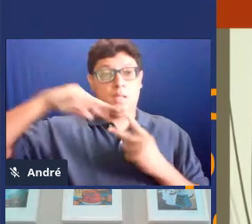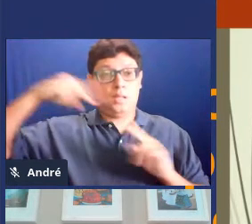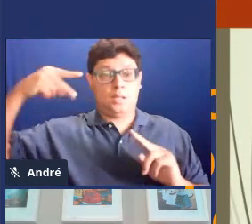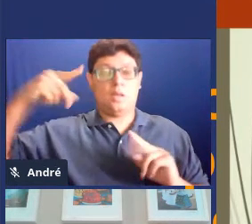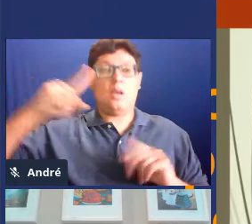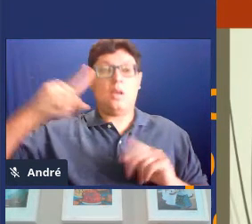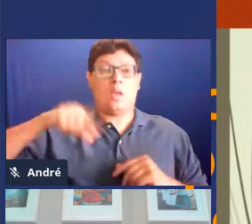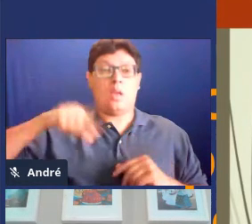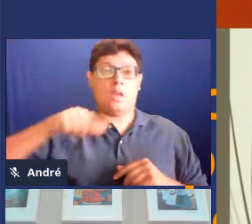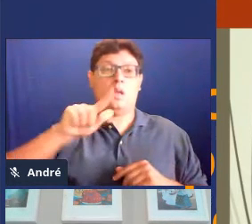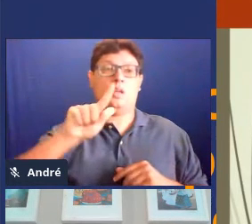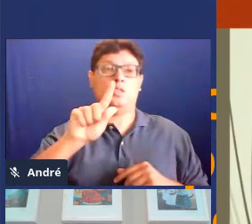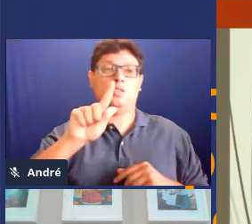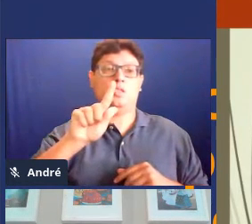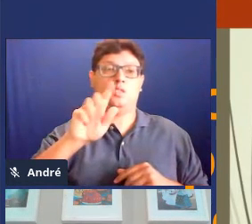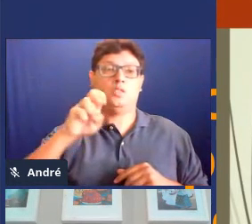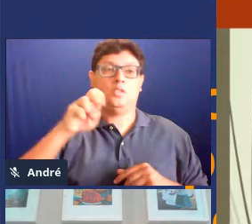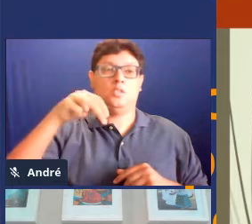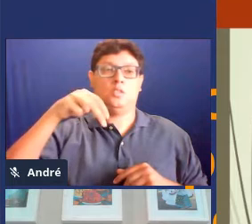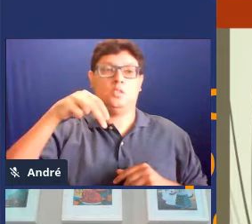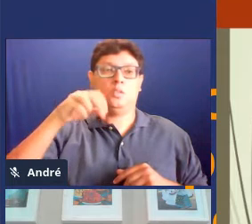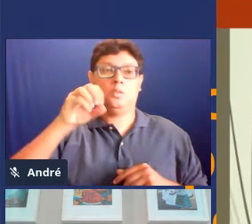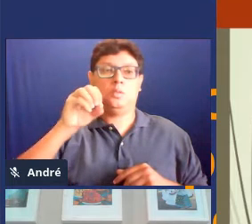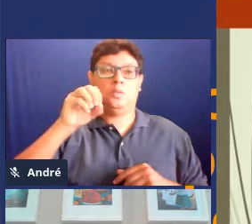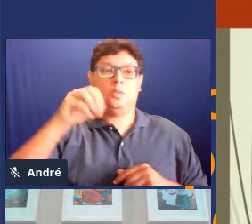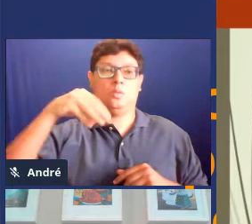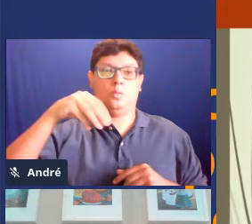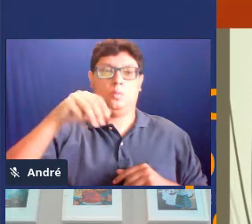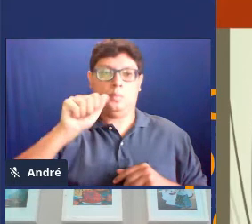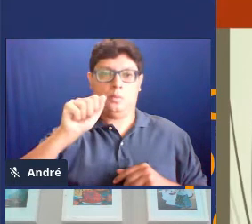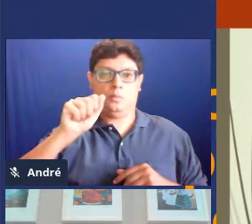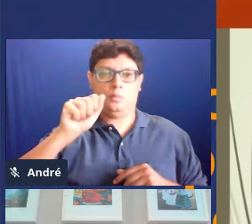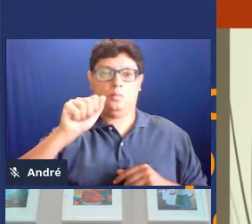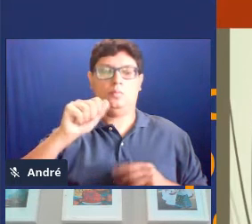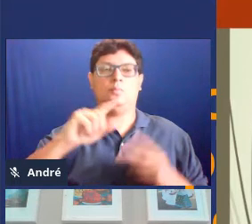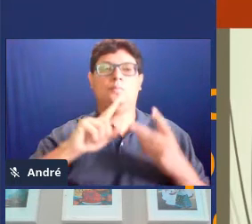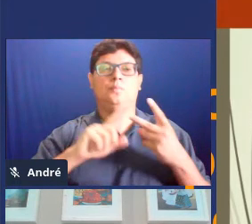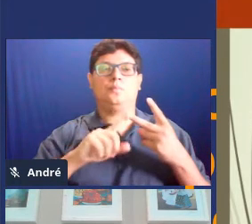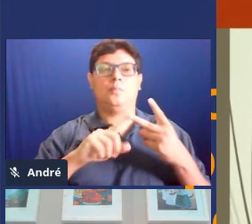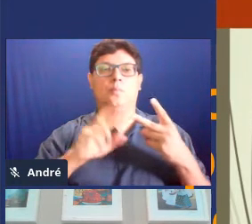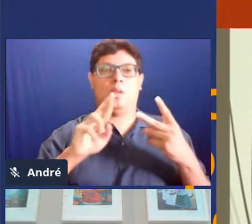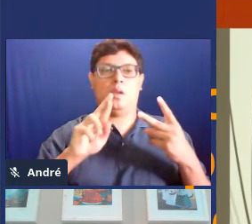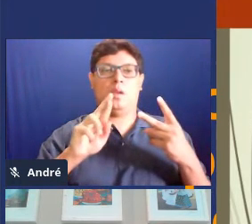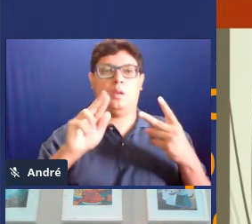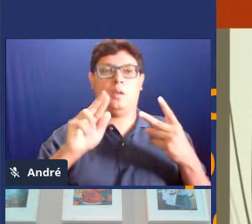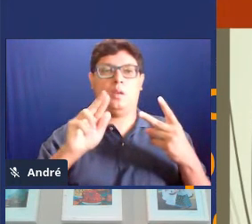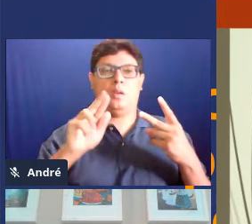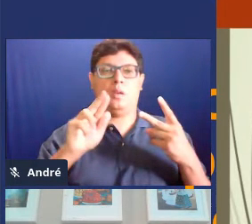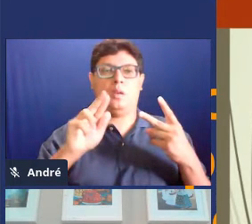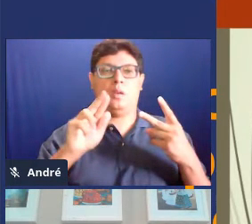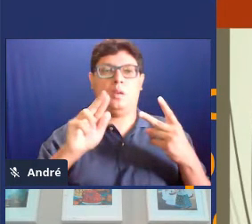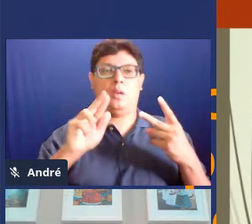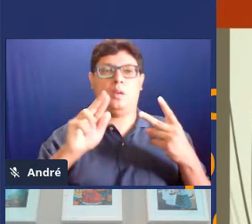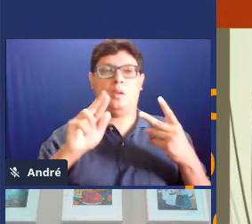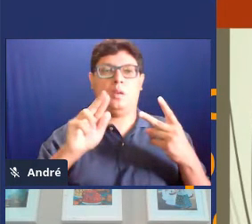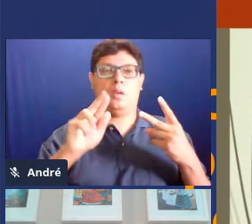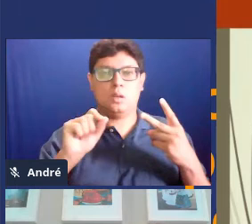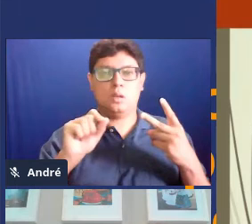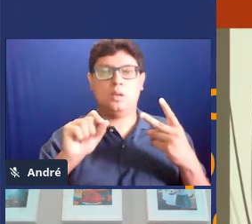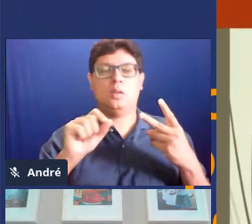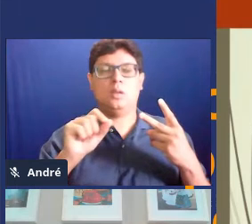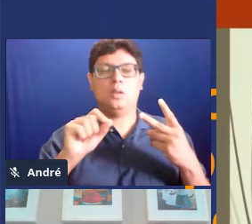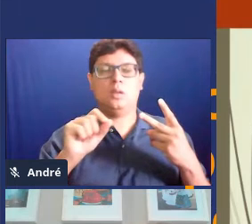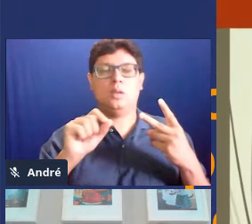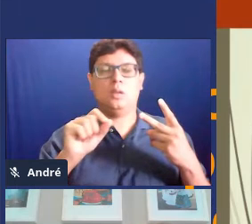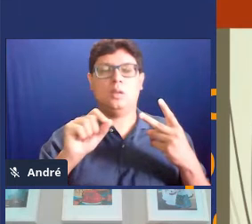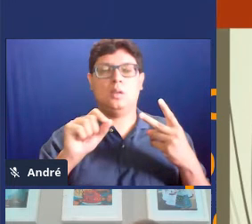genoma funcional. Aí eu vou ter o transcriptoma. E as proteínas são aquelas moléculas que vão atuar.